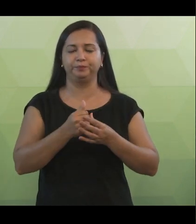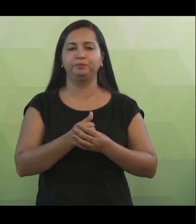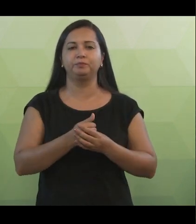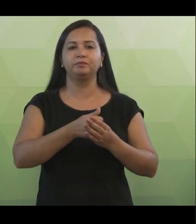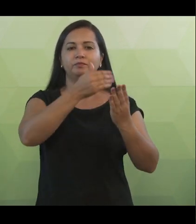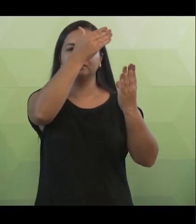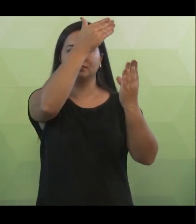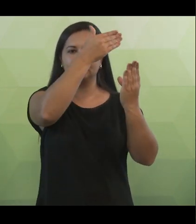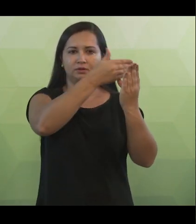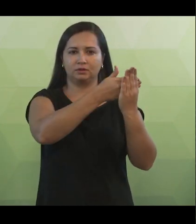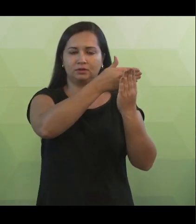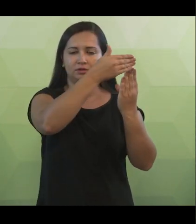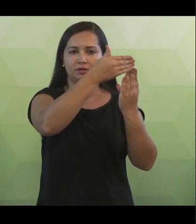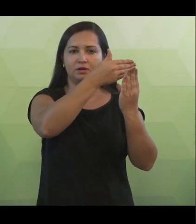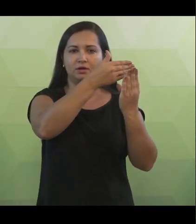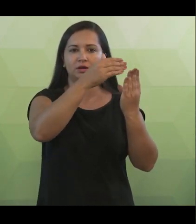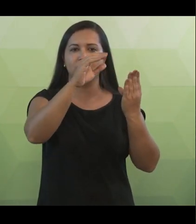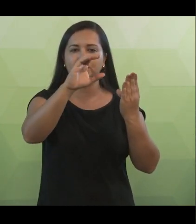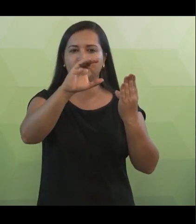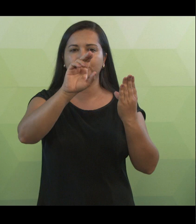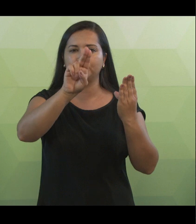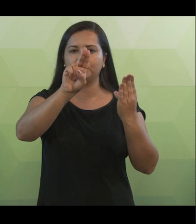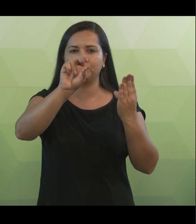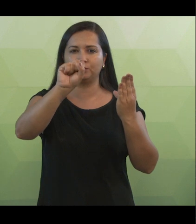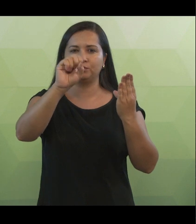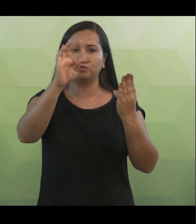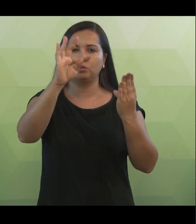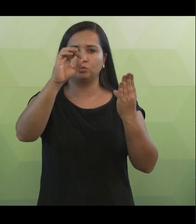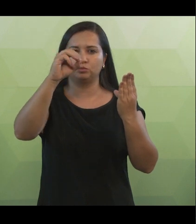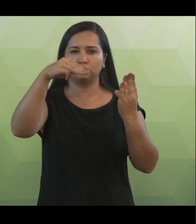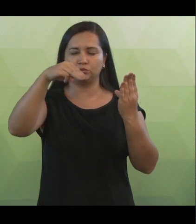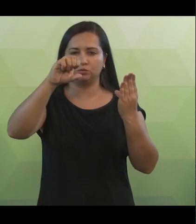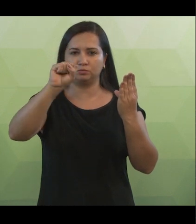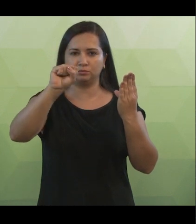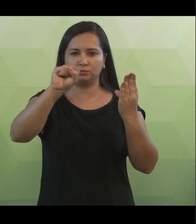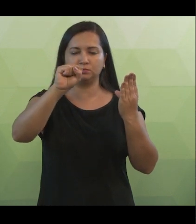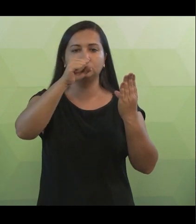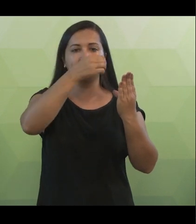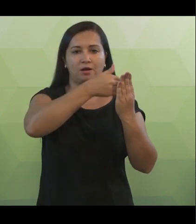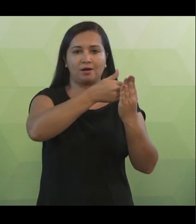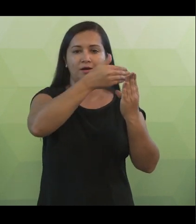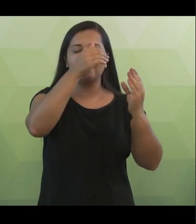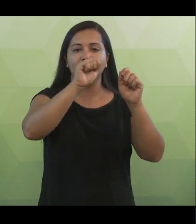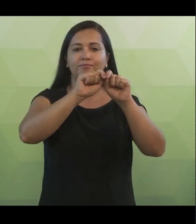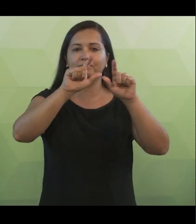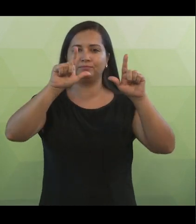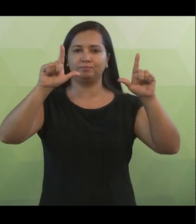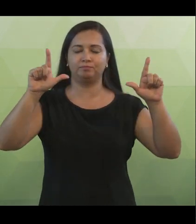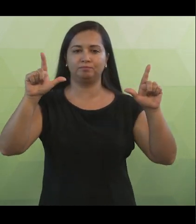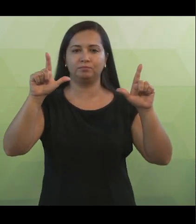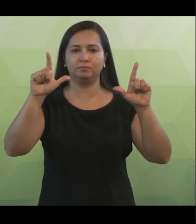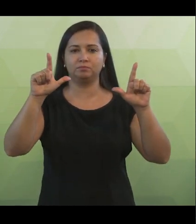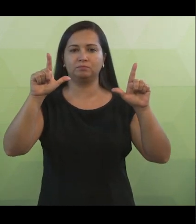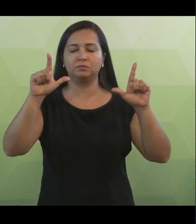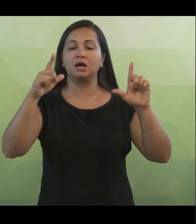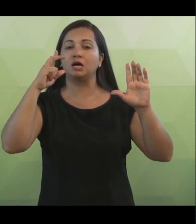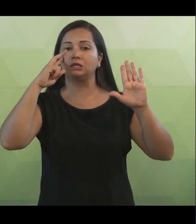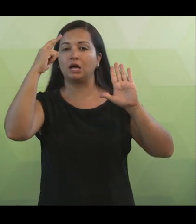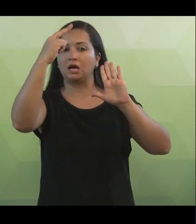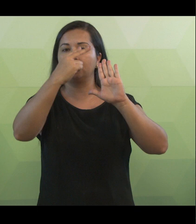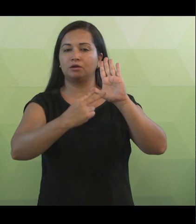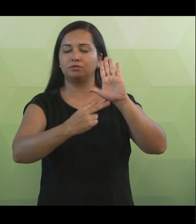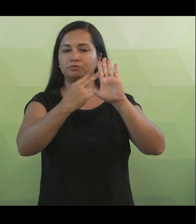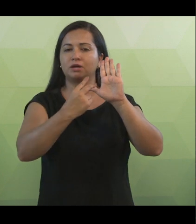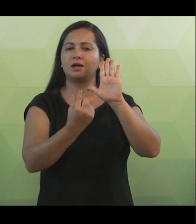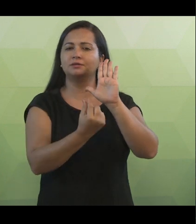Customers, crie um arquivo chamado view.php. Esse arquivo será a visualização em detalhes